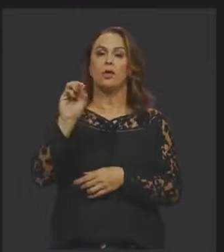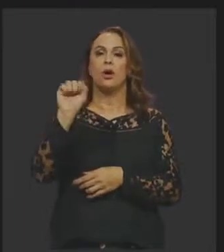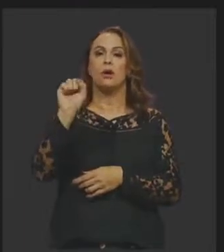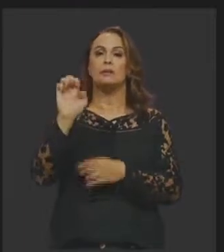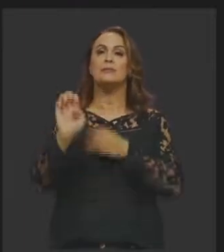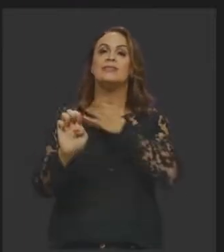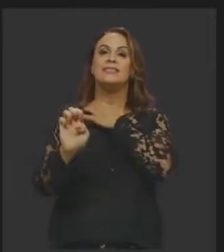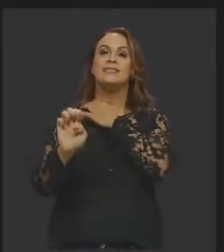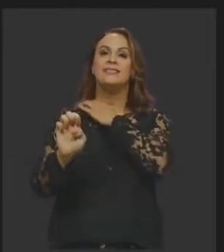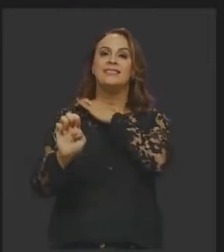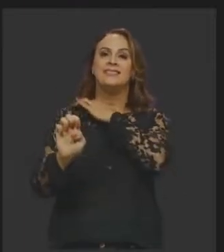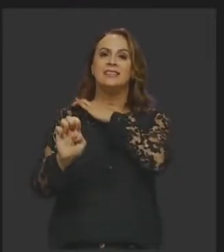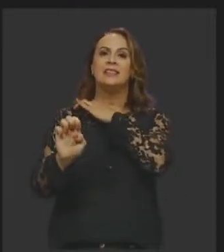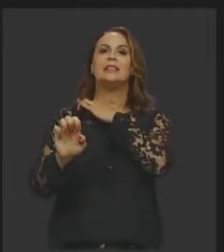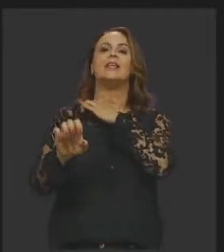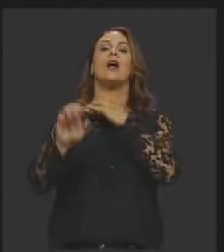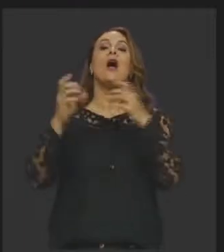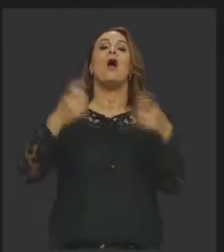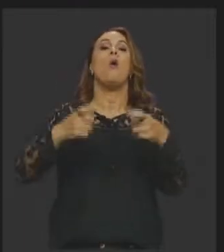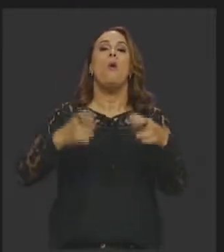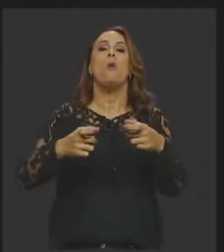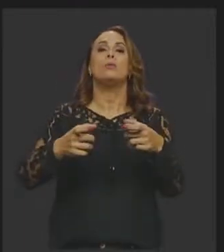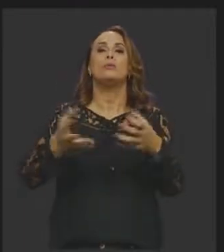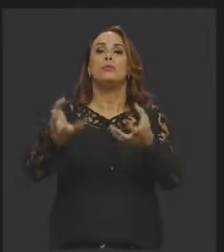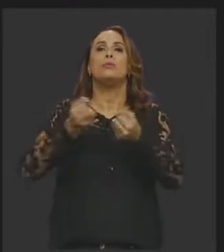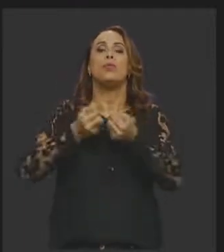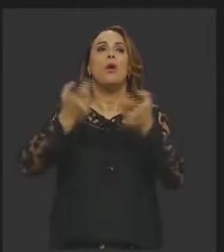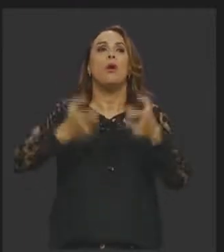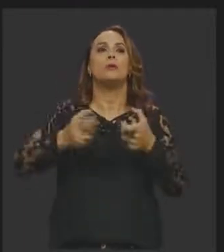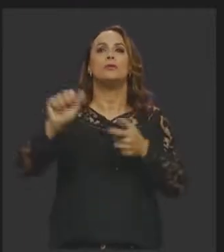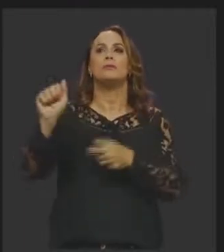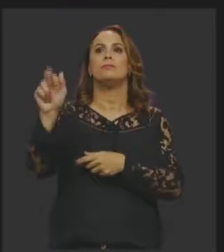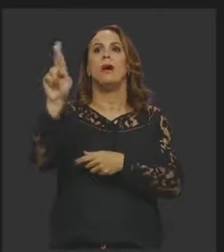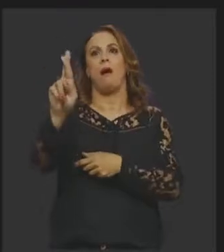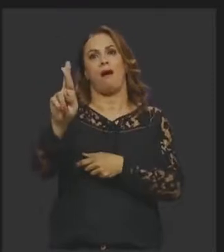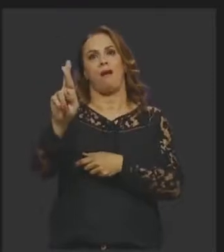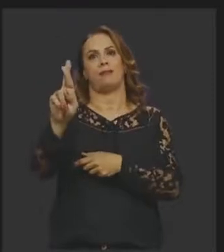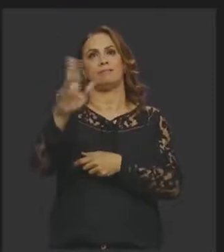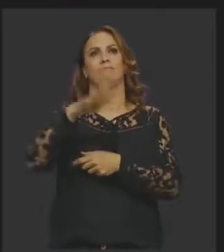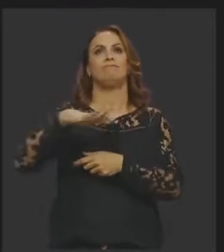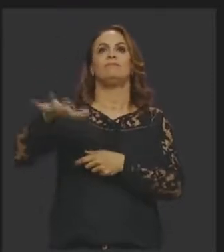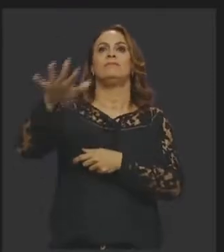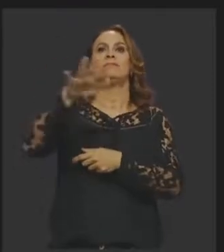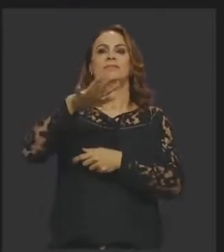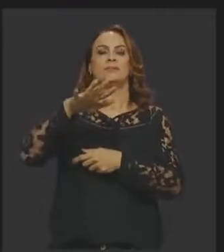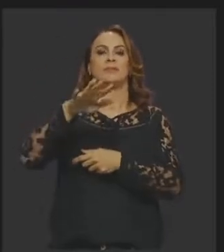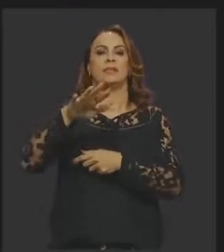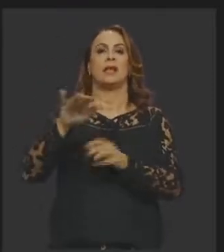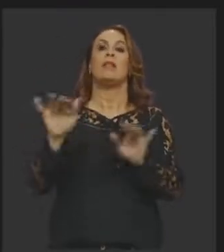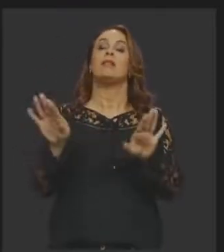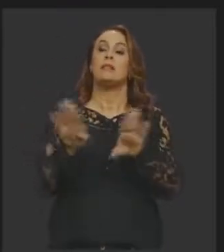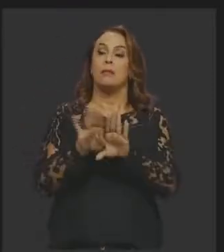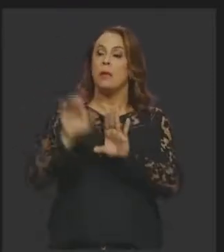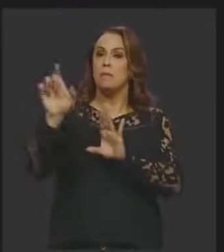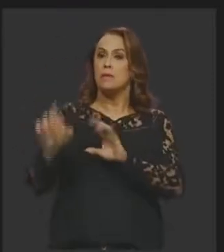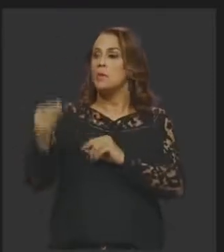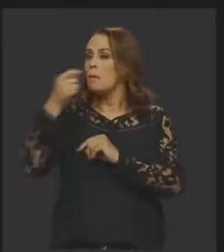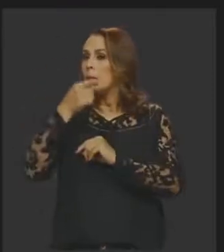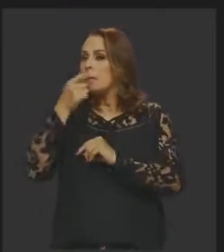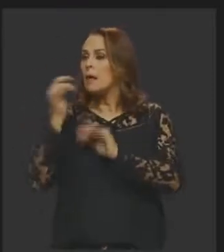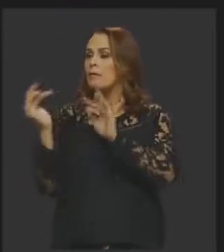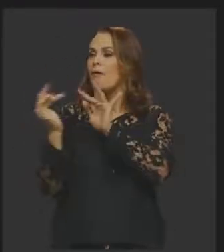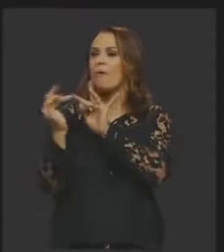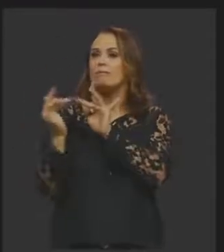transmitida pelo ar. Ou, às vezes, não só pelo ar, mas em contato direto com a pessoa, ou através dos objetos